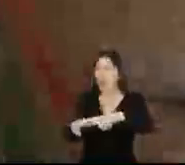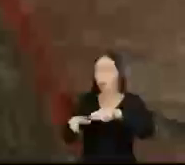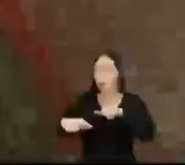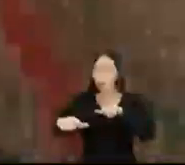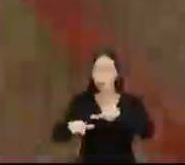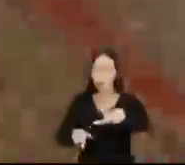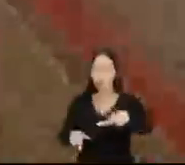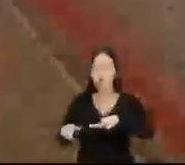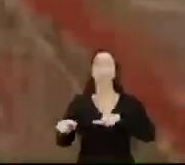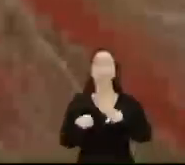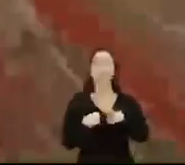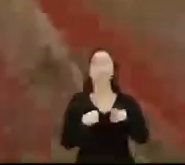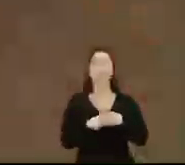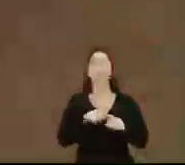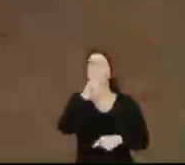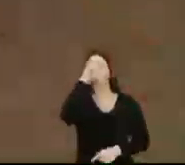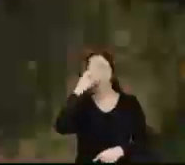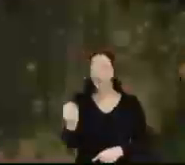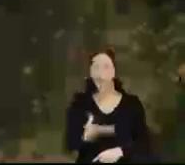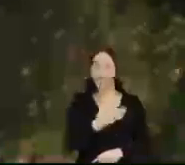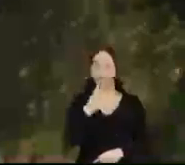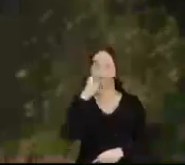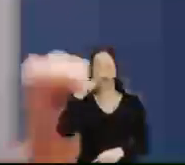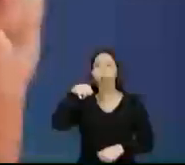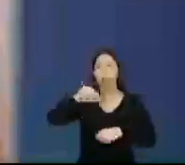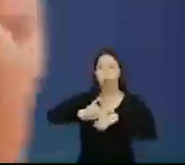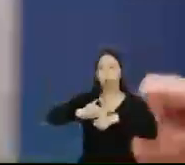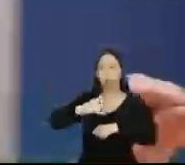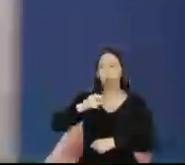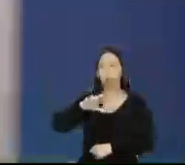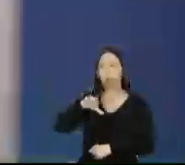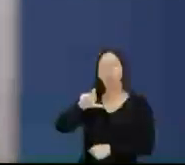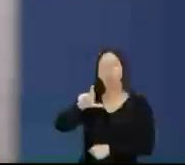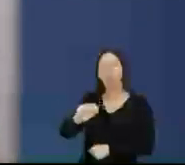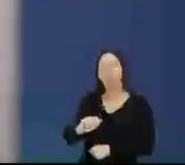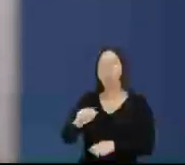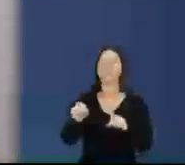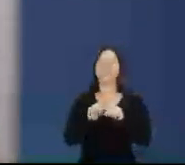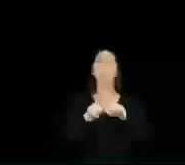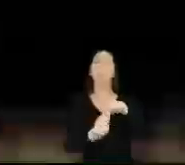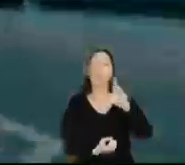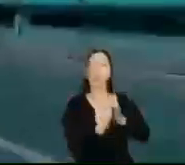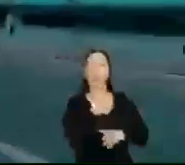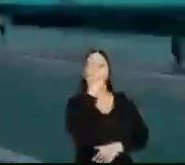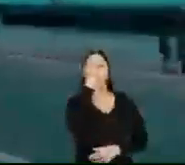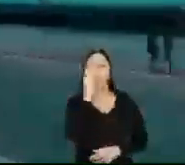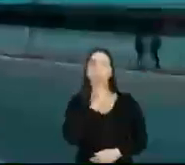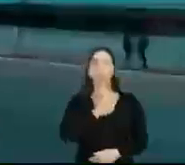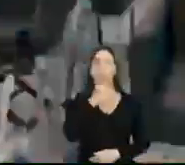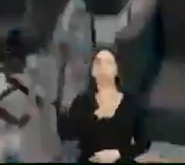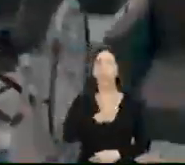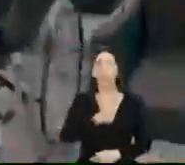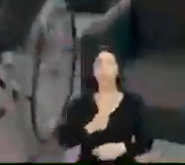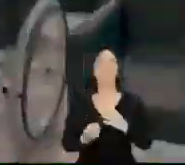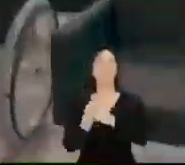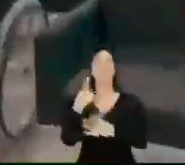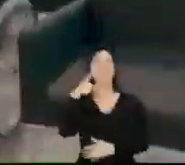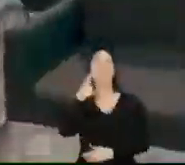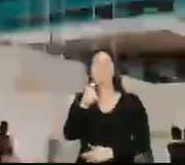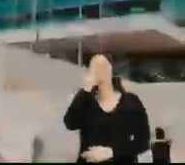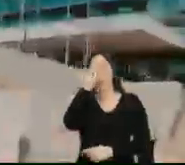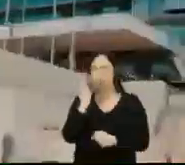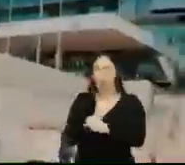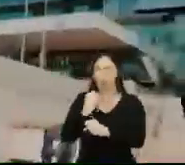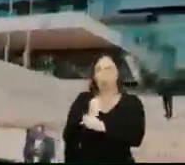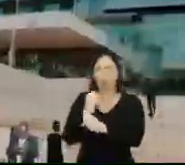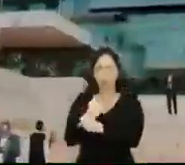Paulo. 5 mil quilômetros de estradas vicinais. Na área da saúde, entregamos novos hospitais. Estou entregando o Pérola Baito aqui na capital, aqui no centro,